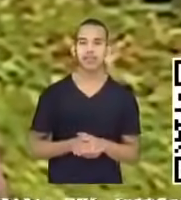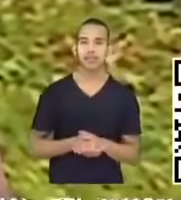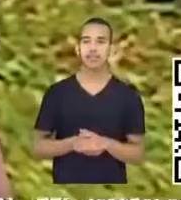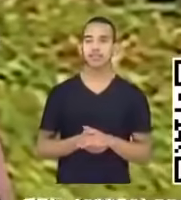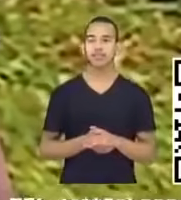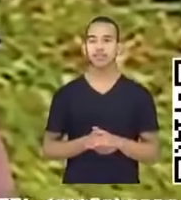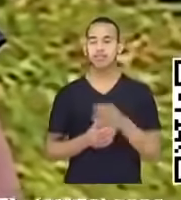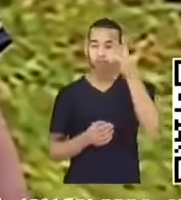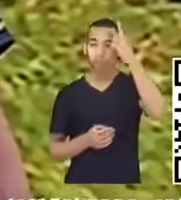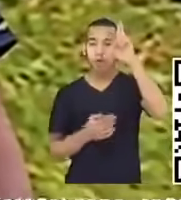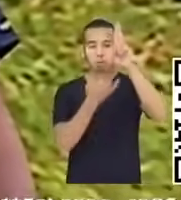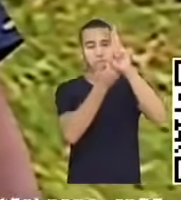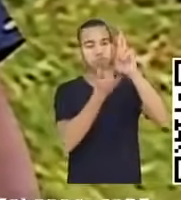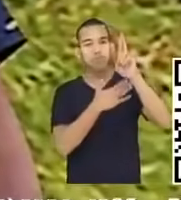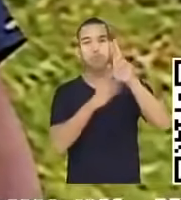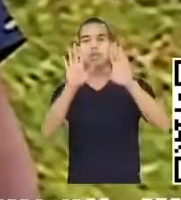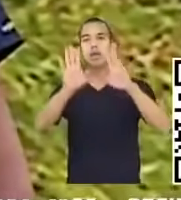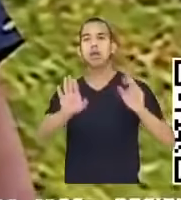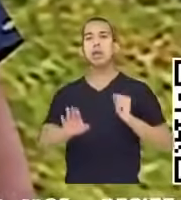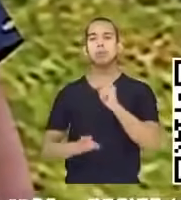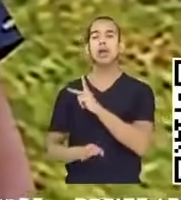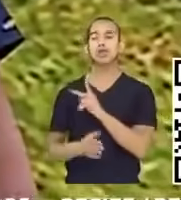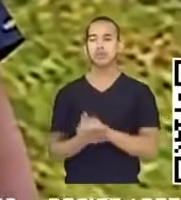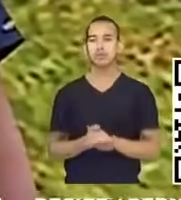O senhor chegou para mim falou assim Apóstolo